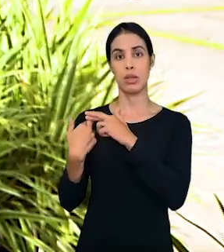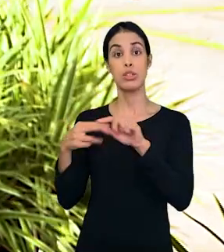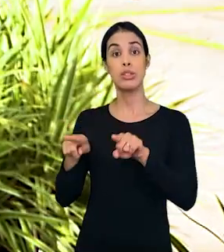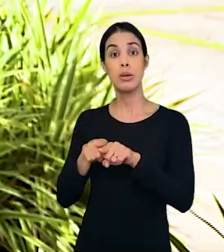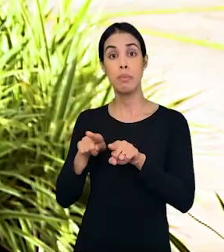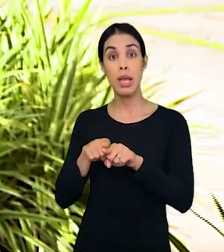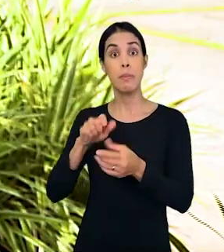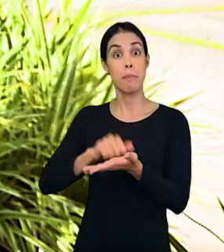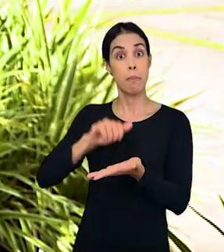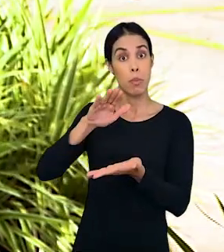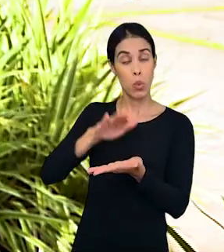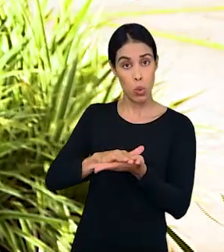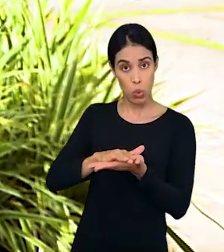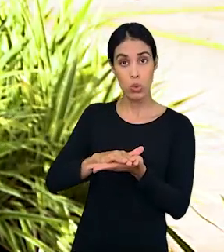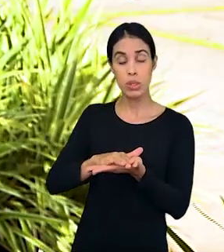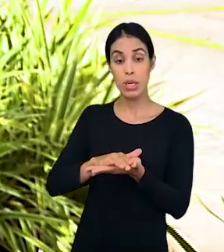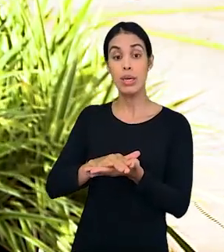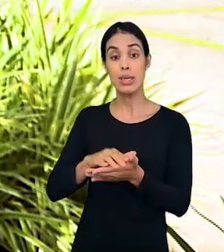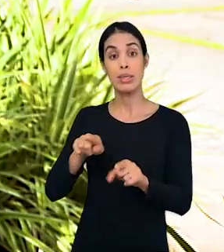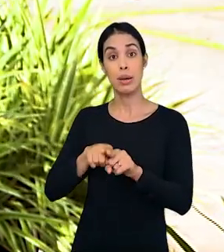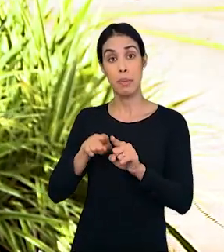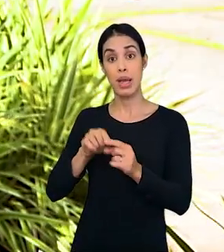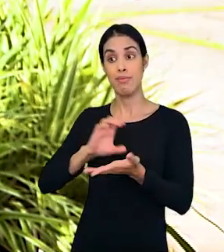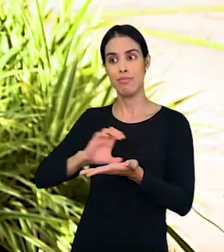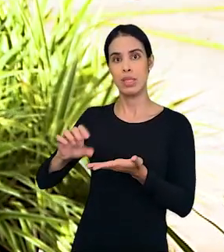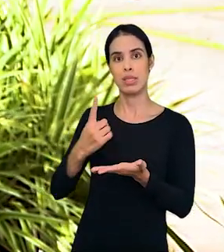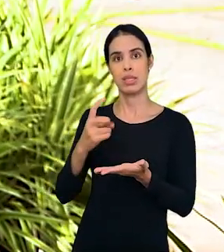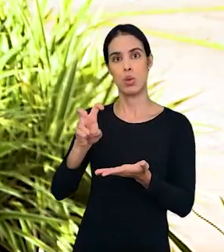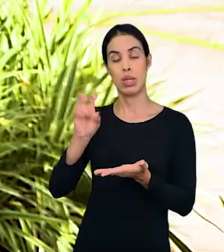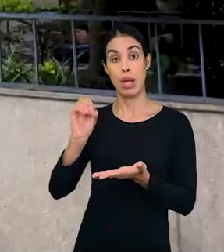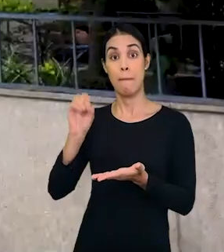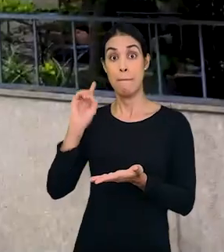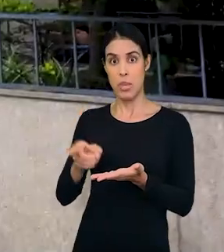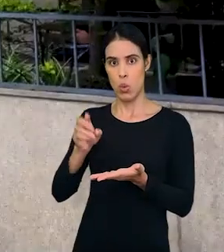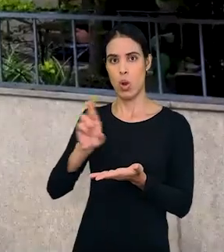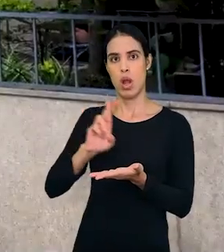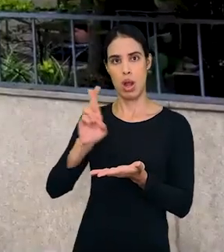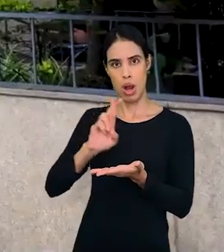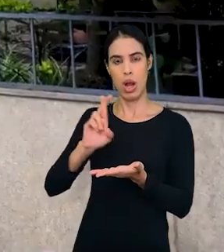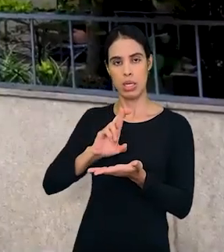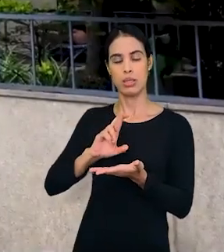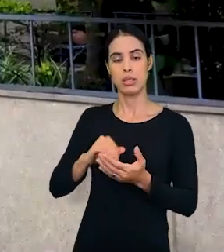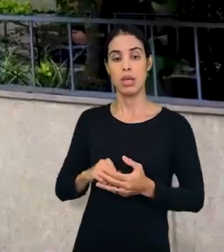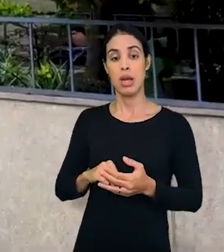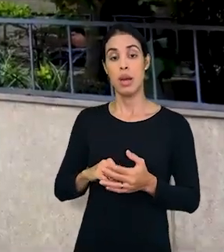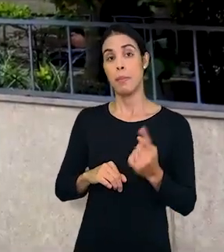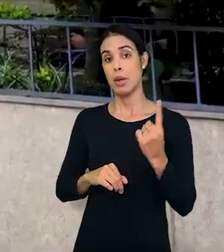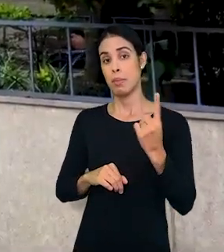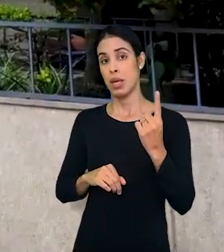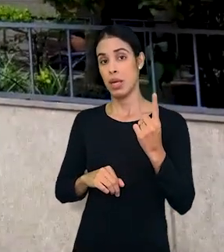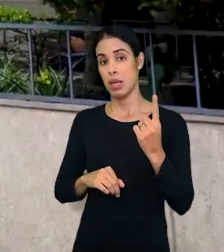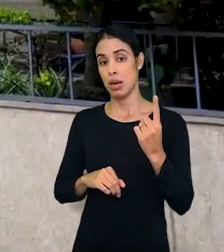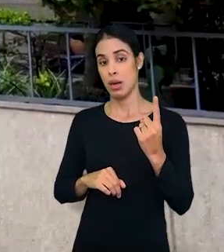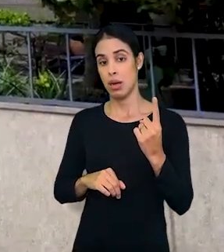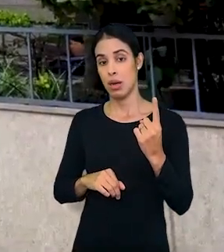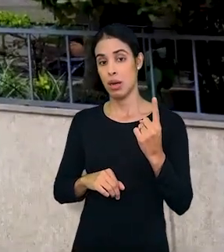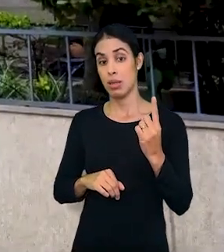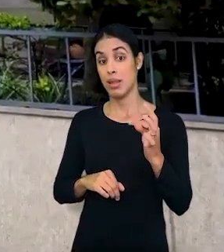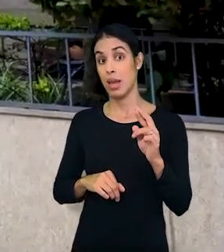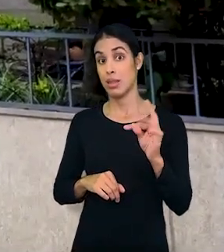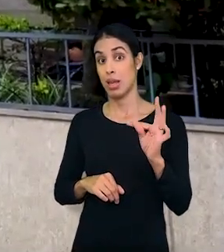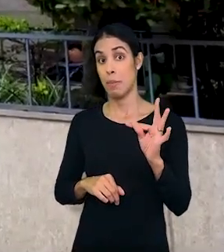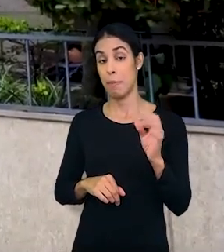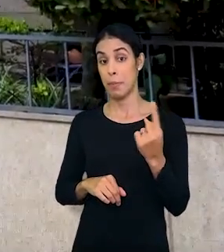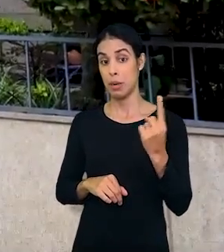além de pagamento de indenização de R$ 150 mil. O Tribunal Regional do Trabalho da Primeira Região, no Rio de